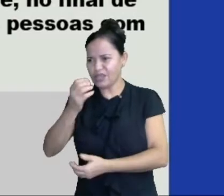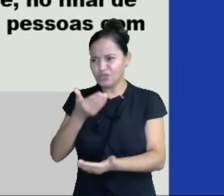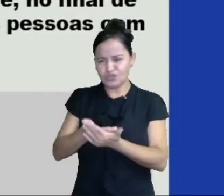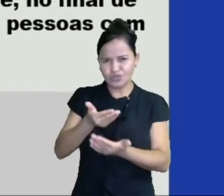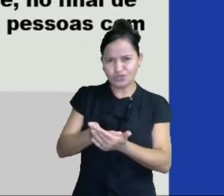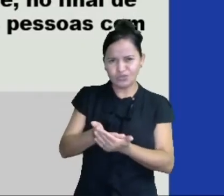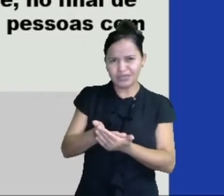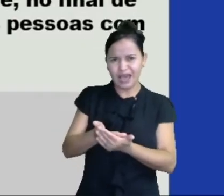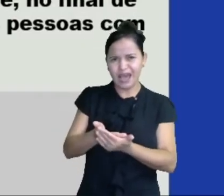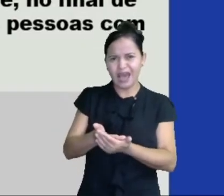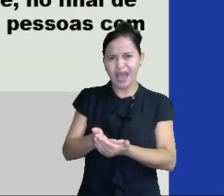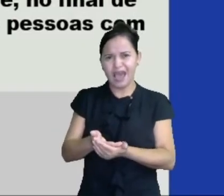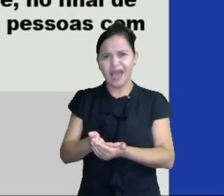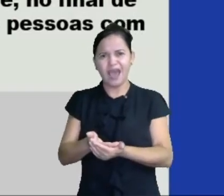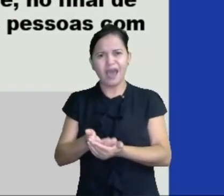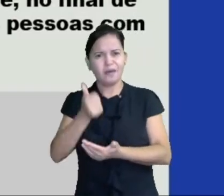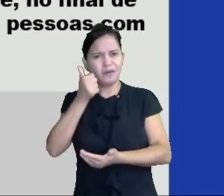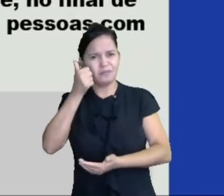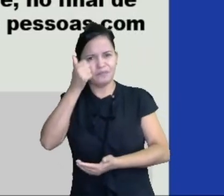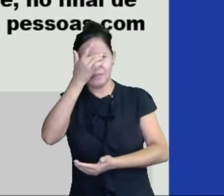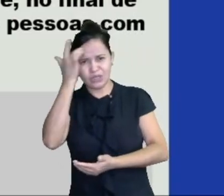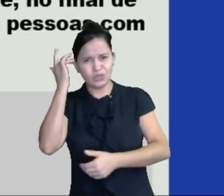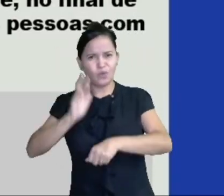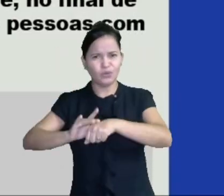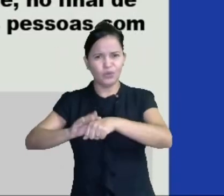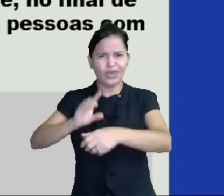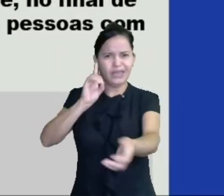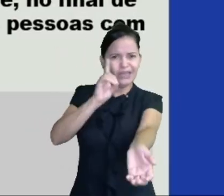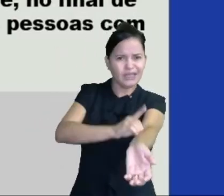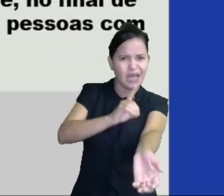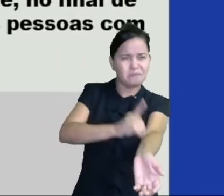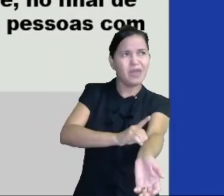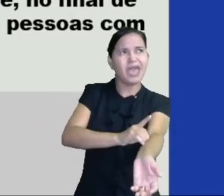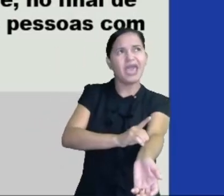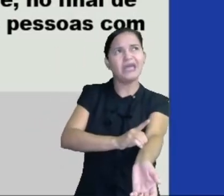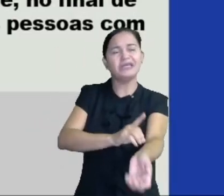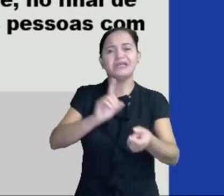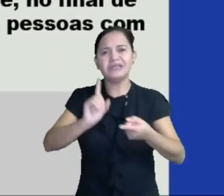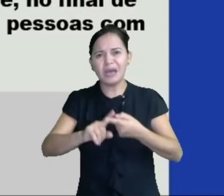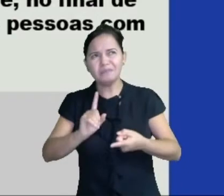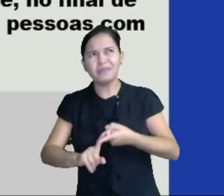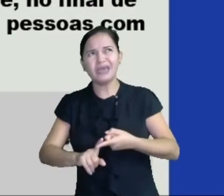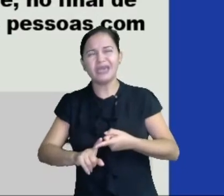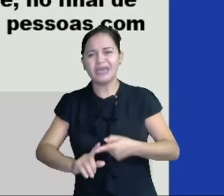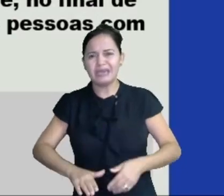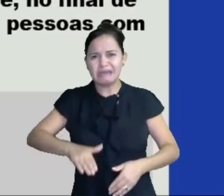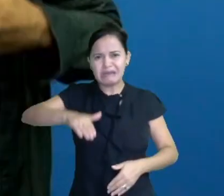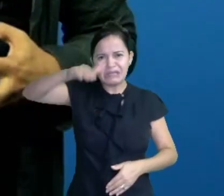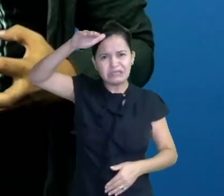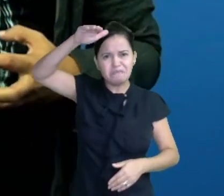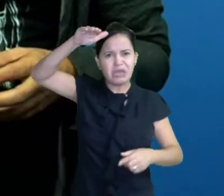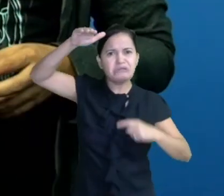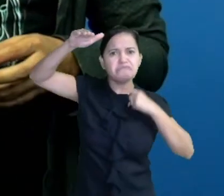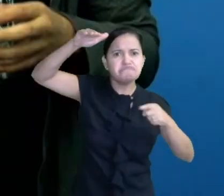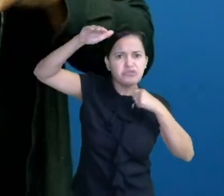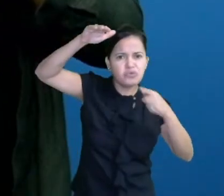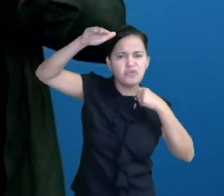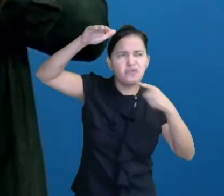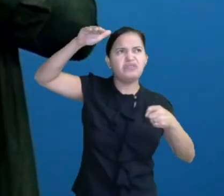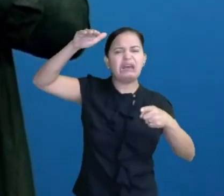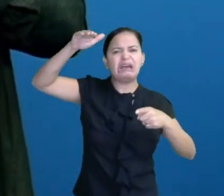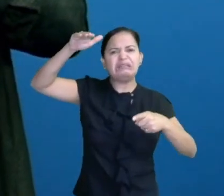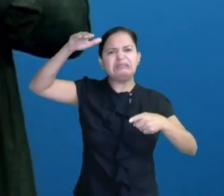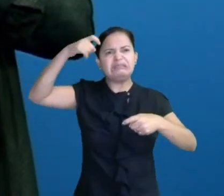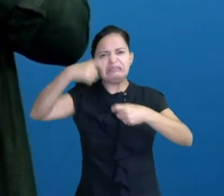e outras pessoas com distúrbios de crescimento e desenvolvimento sexual. Volta aqui para mim, produção.